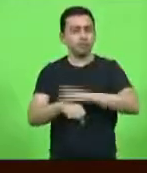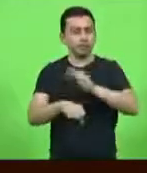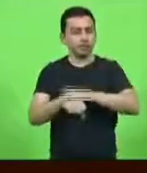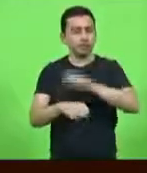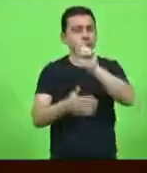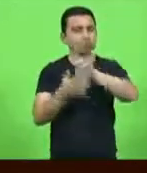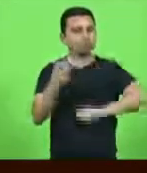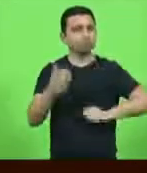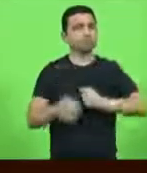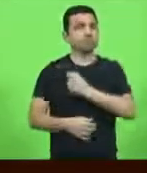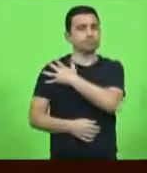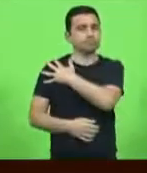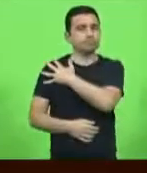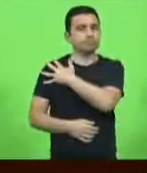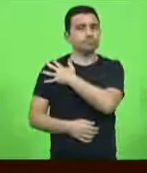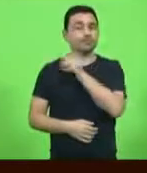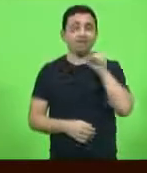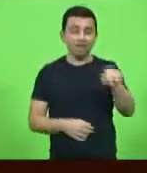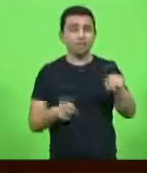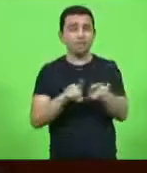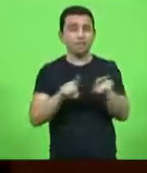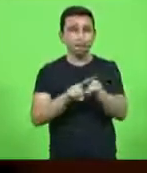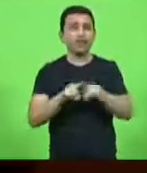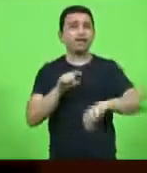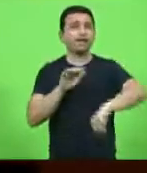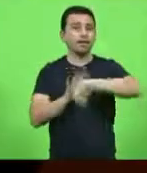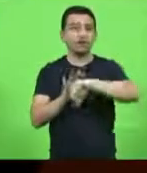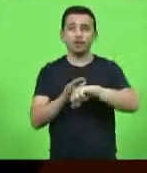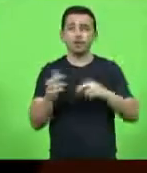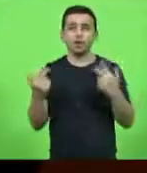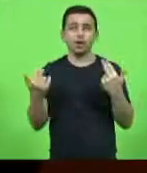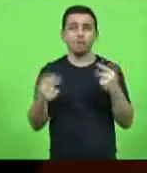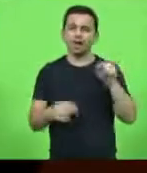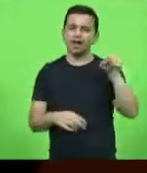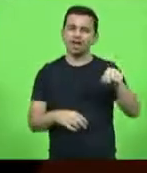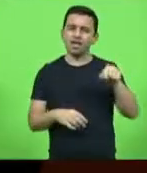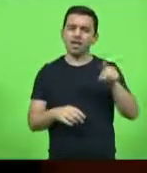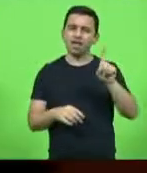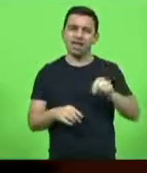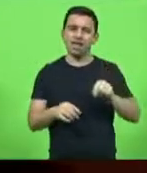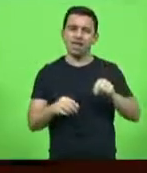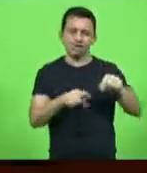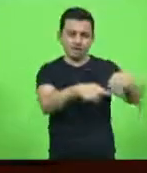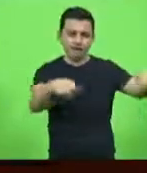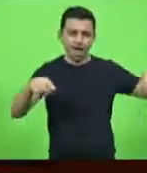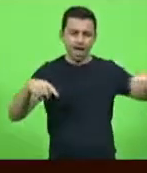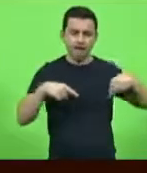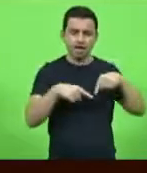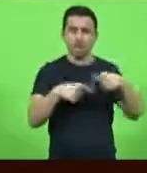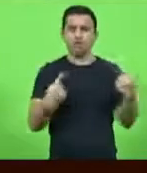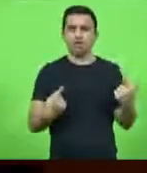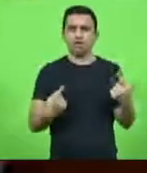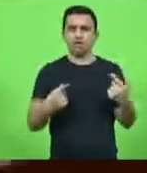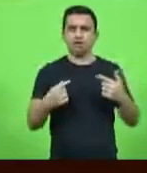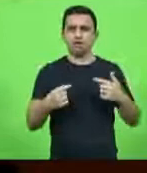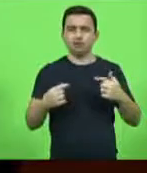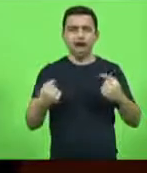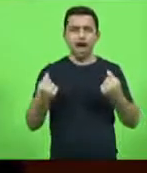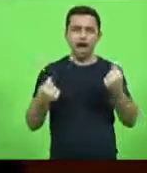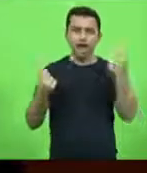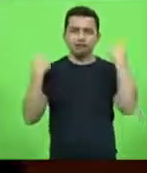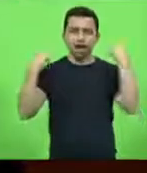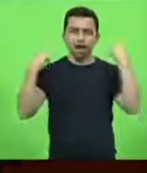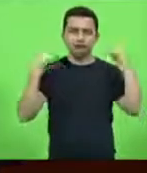Comandante que cometeu o mesmo crime mas daí o dele foi na sala do Comando Geral com os quadros atrás